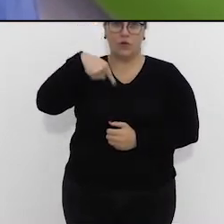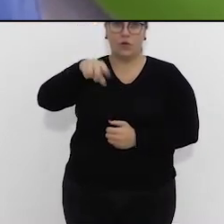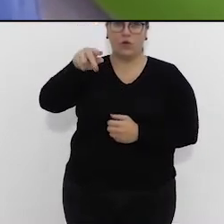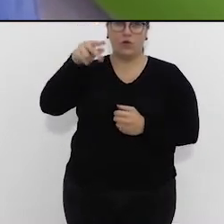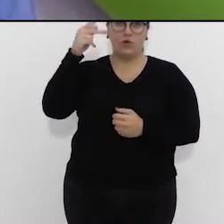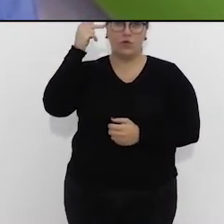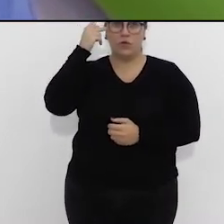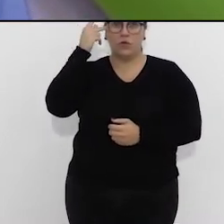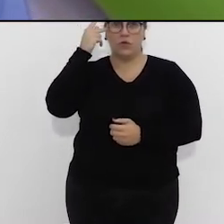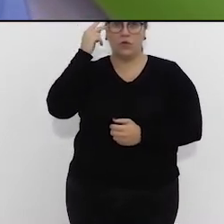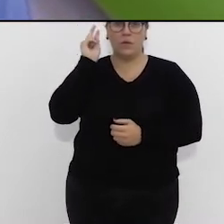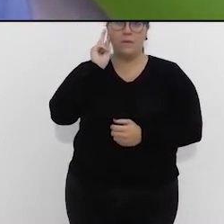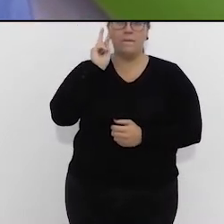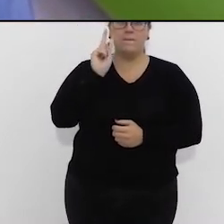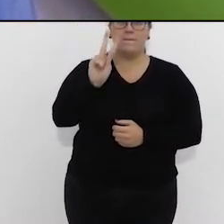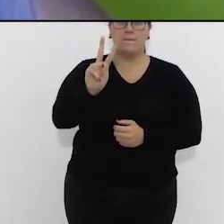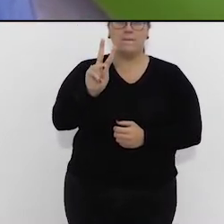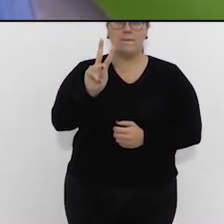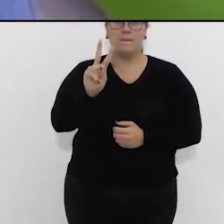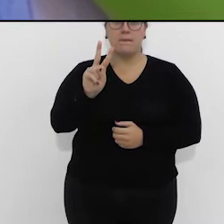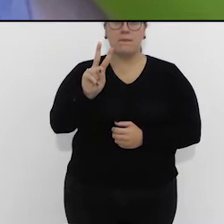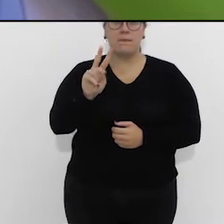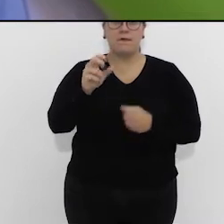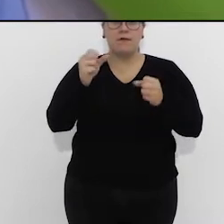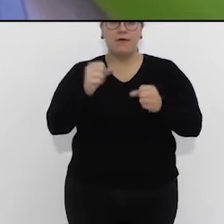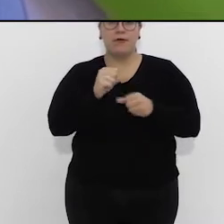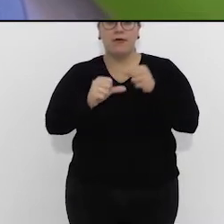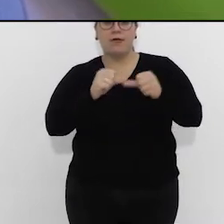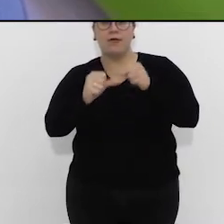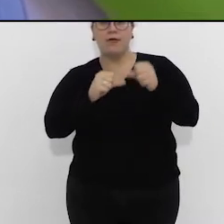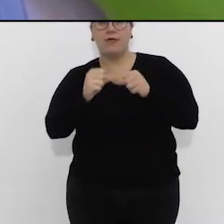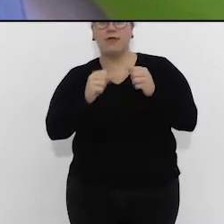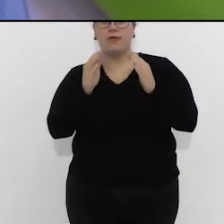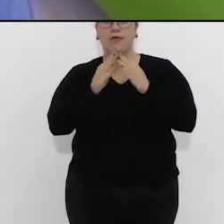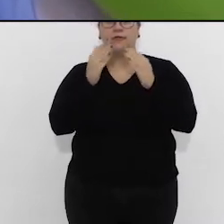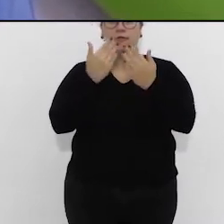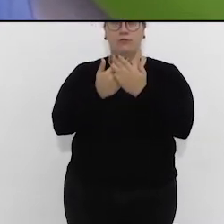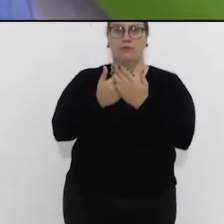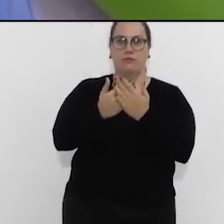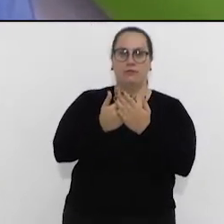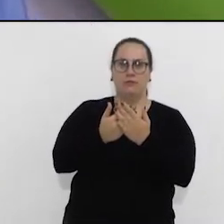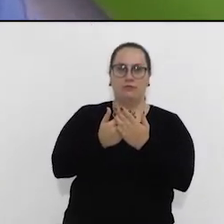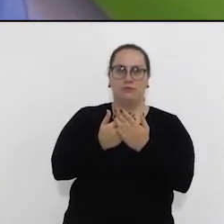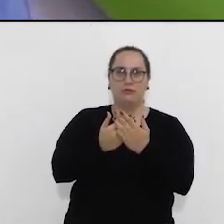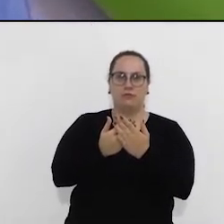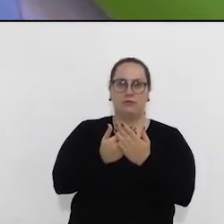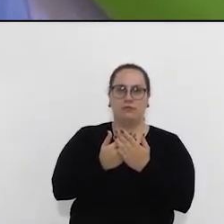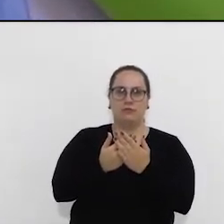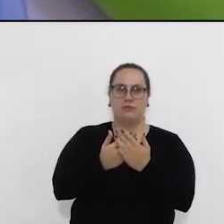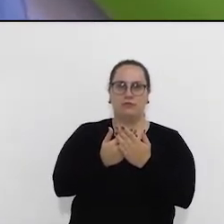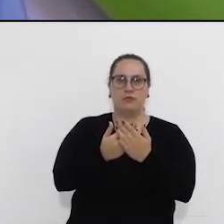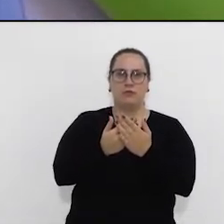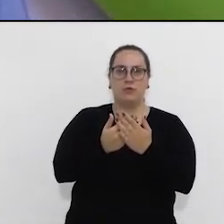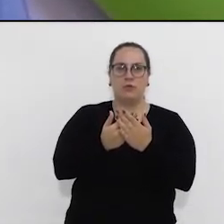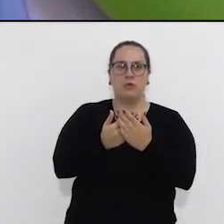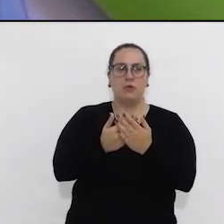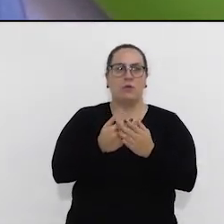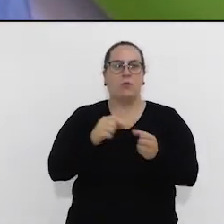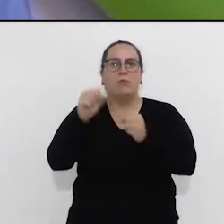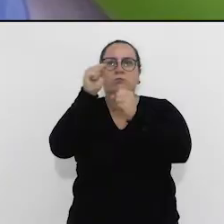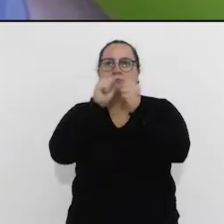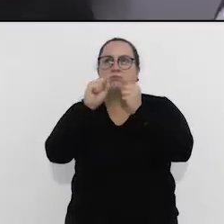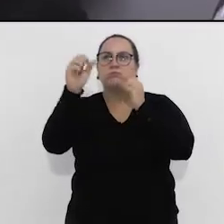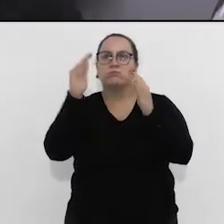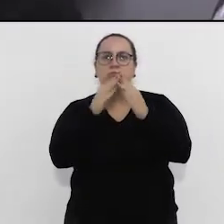em São Paulo para ver a possibilidade de nós temos reformas nas escolas municipais para estimular o esporte entre